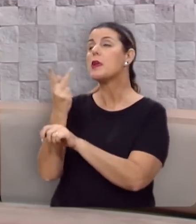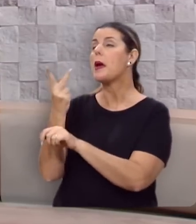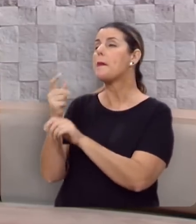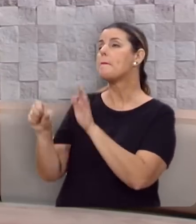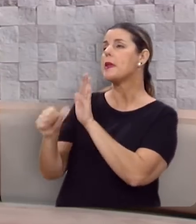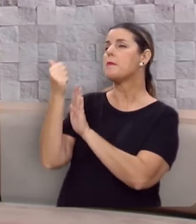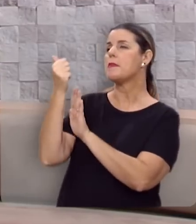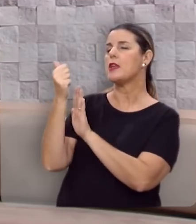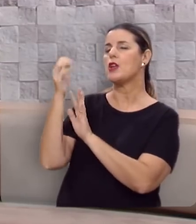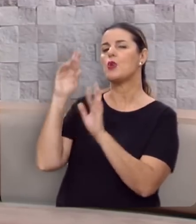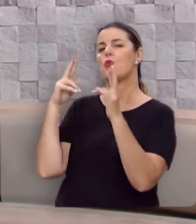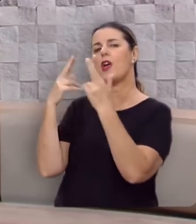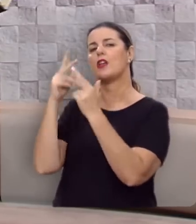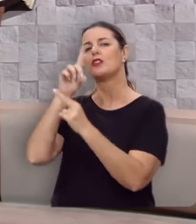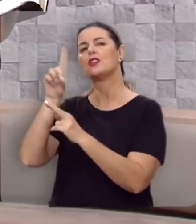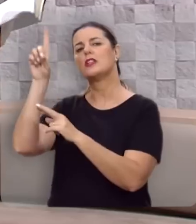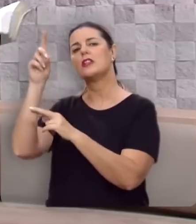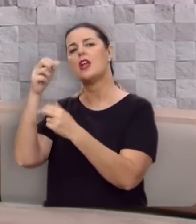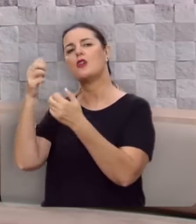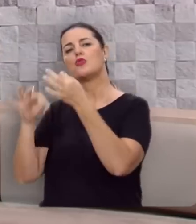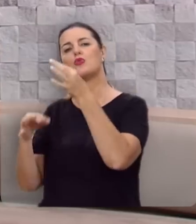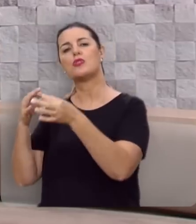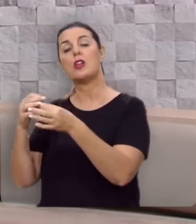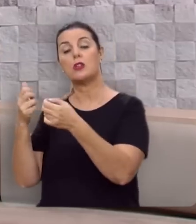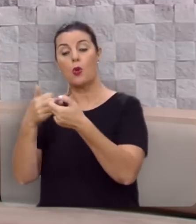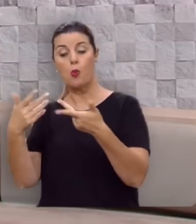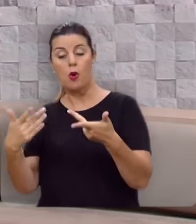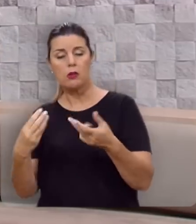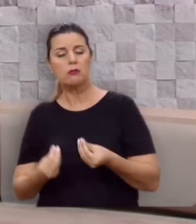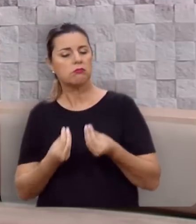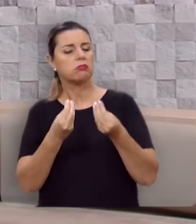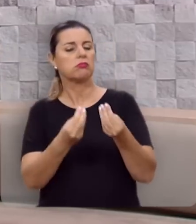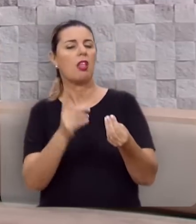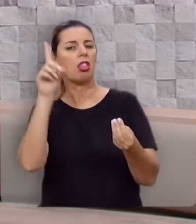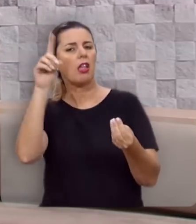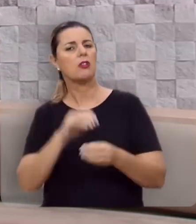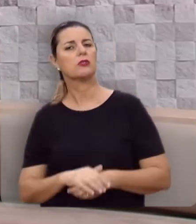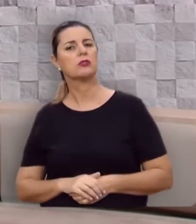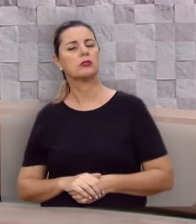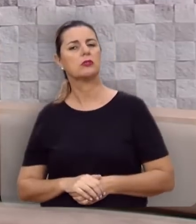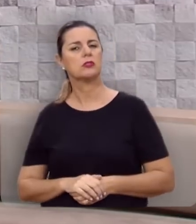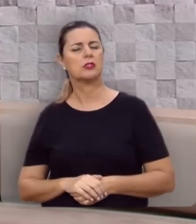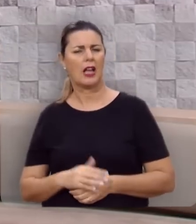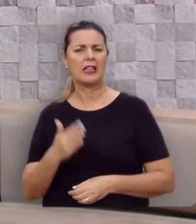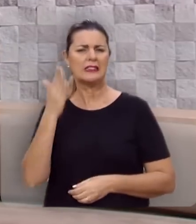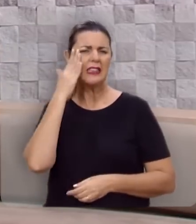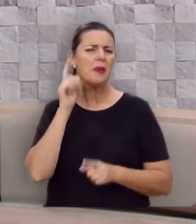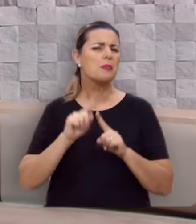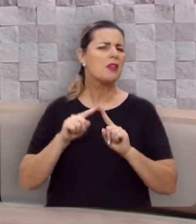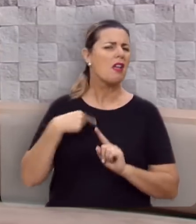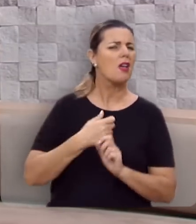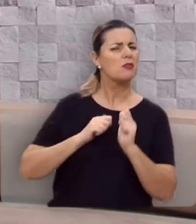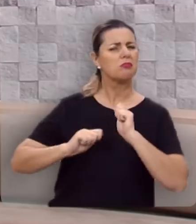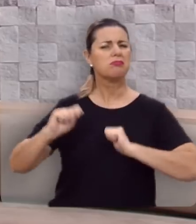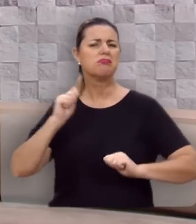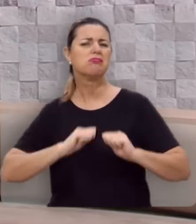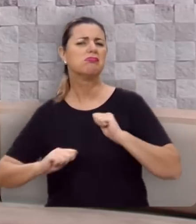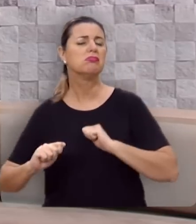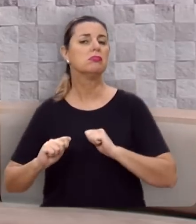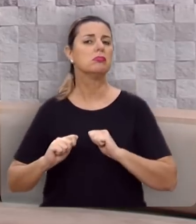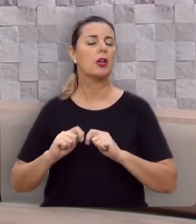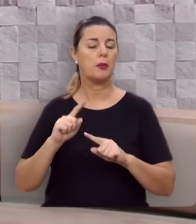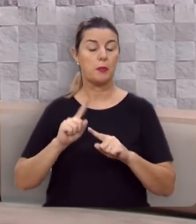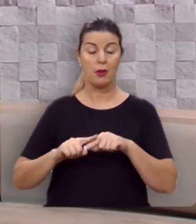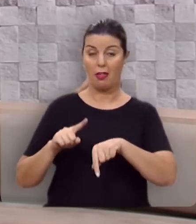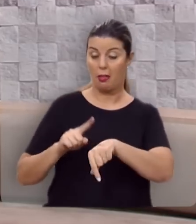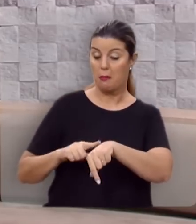reino de Deus e a sua justiça, e as demais coisas vos serão acrescentadas. Sabe por que eu fico ansioso? É